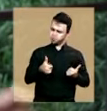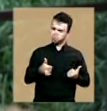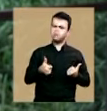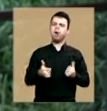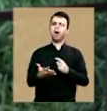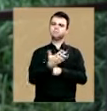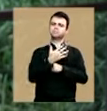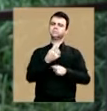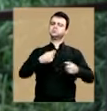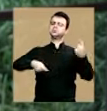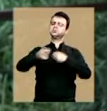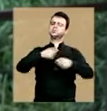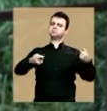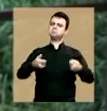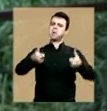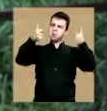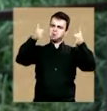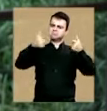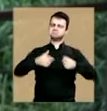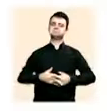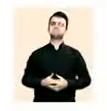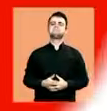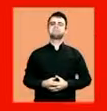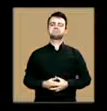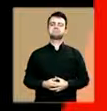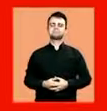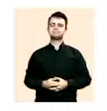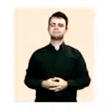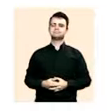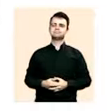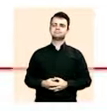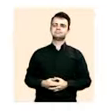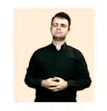ser economicamente viável também.